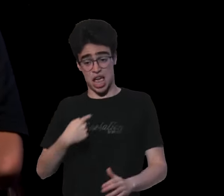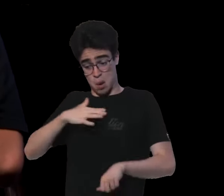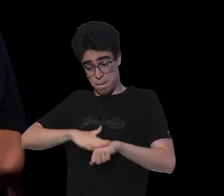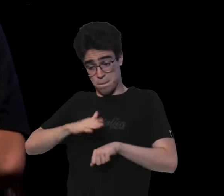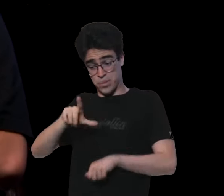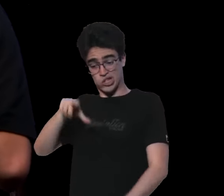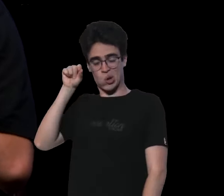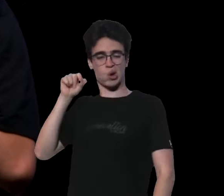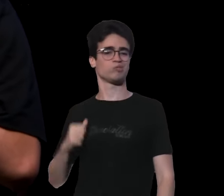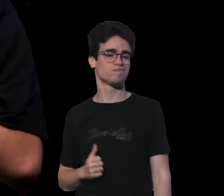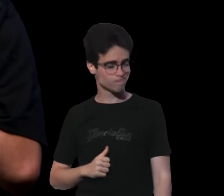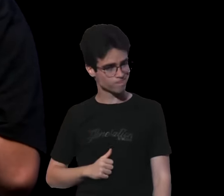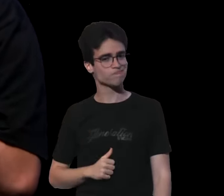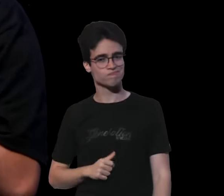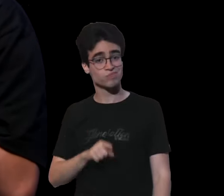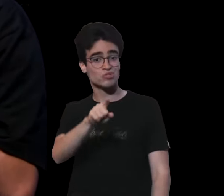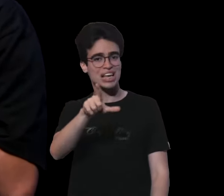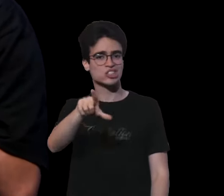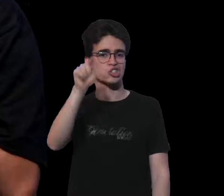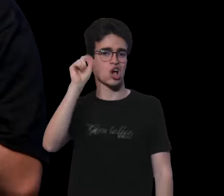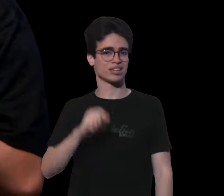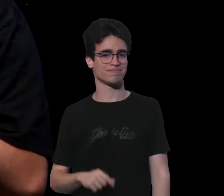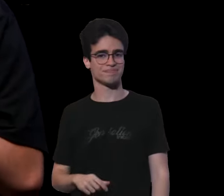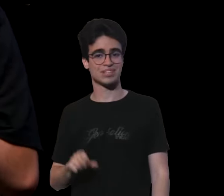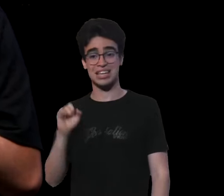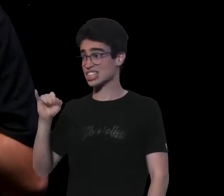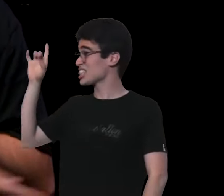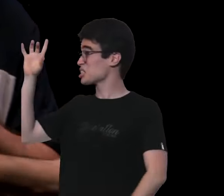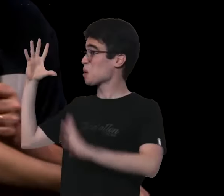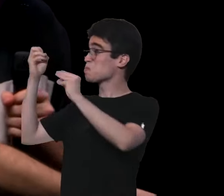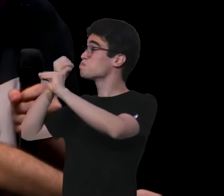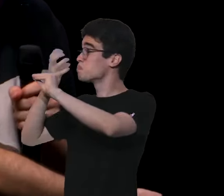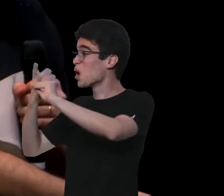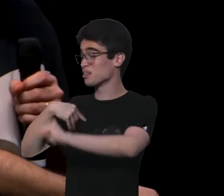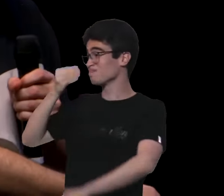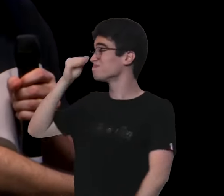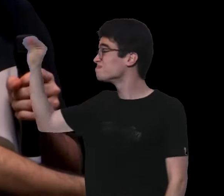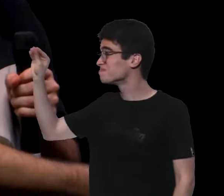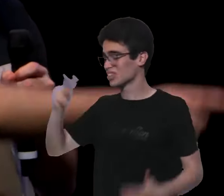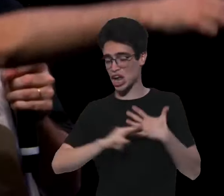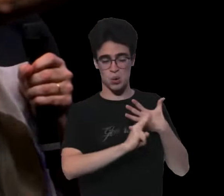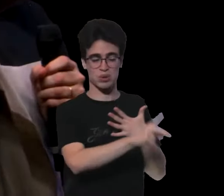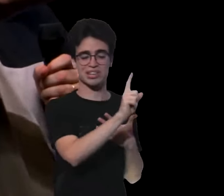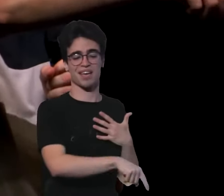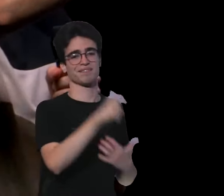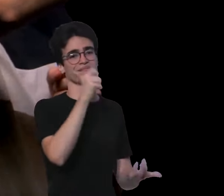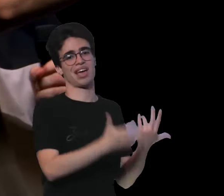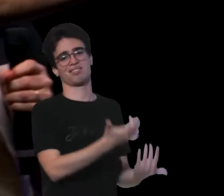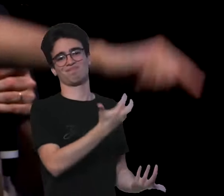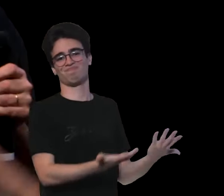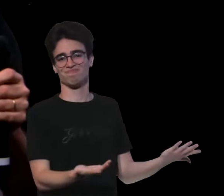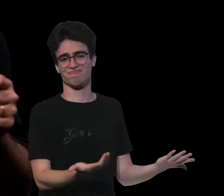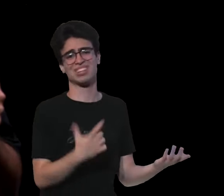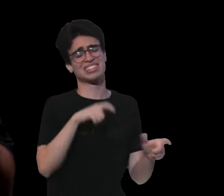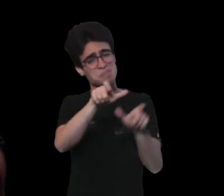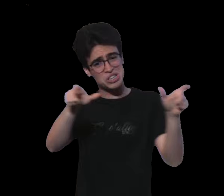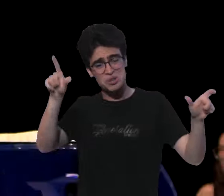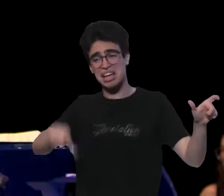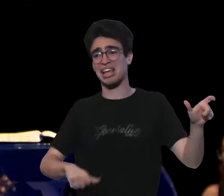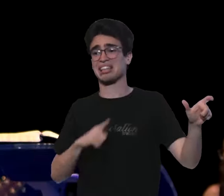sua. Se nós viramos as costas para tudo que é bom, sobra o inferno. E tem gente aqui que está vivendo o inferno na